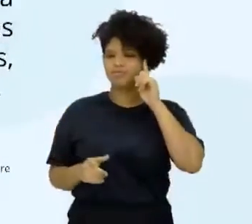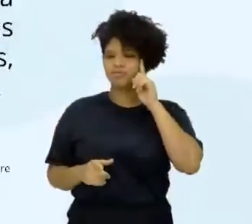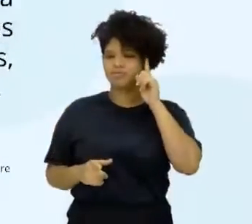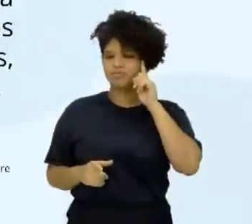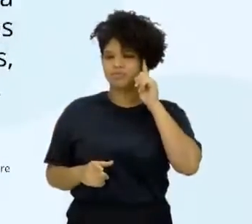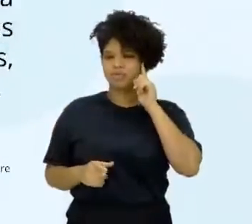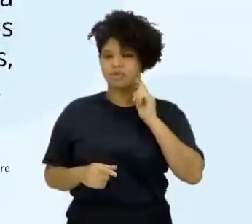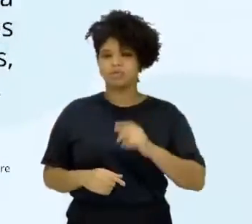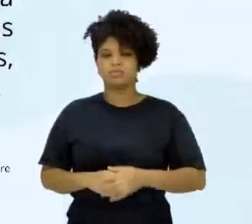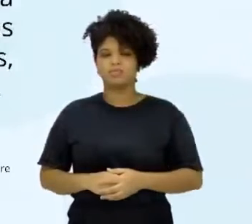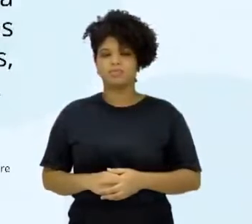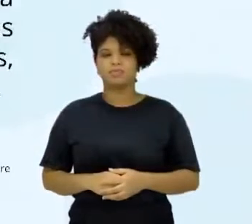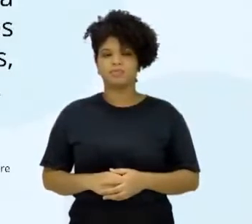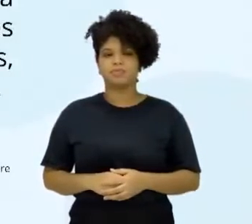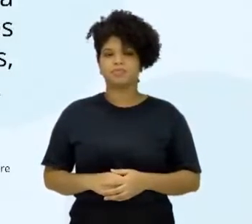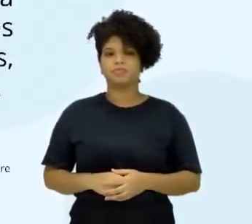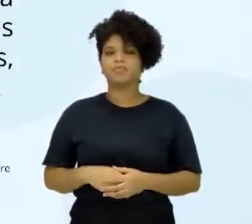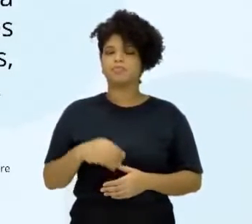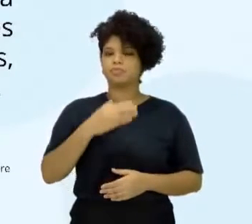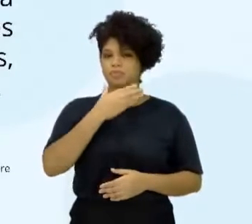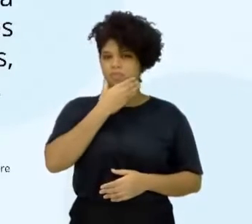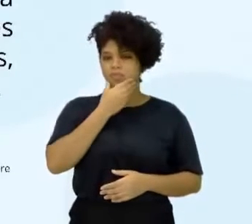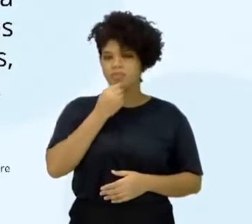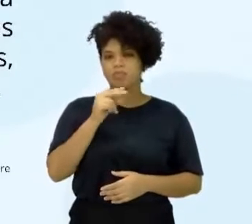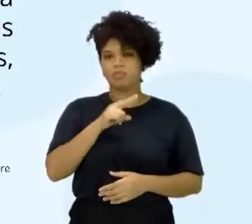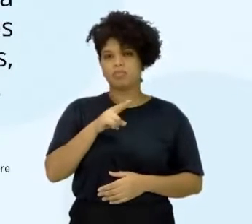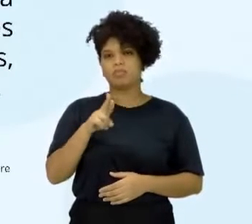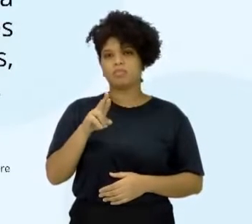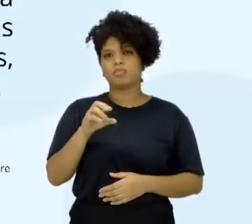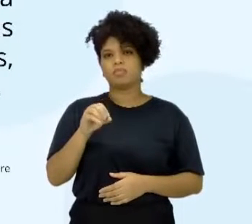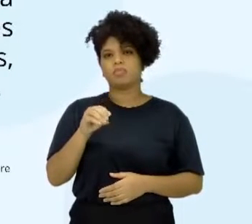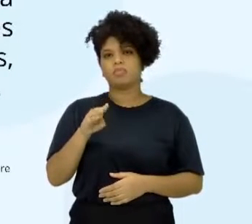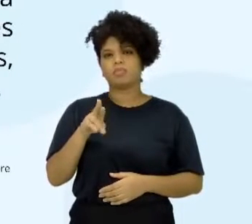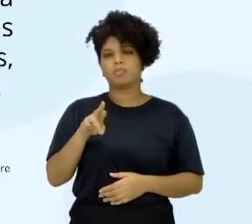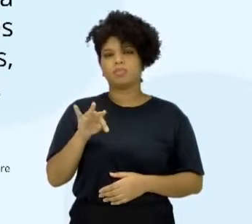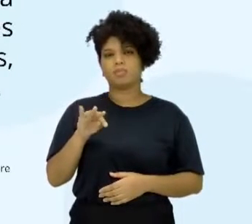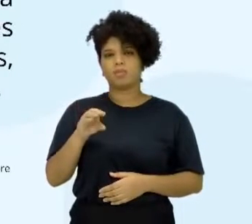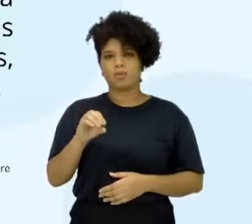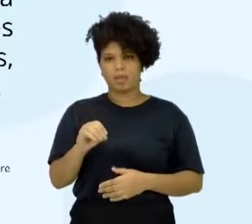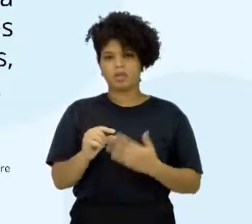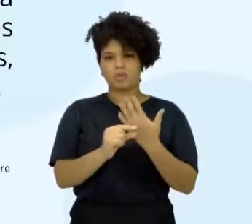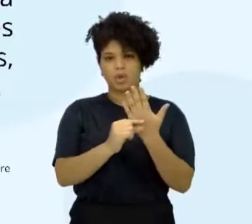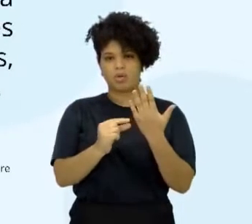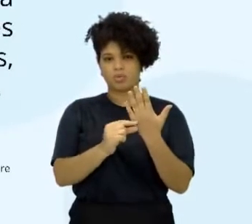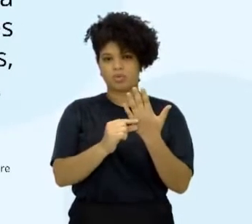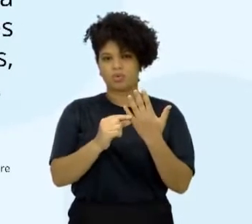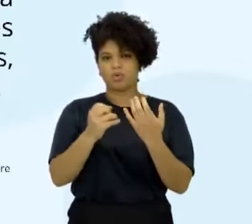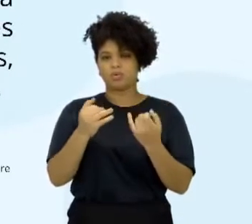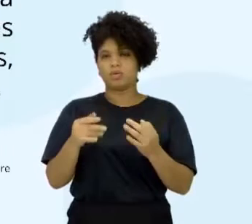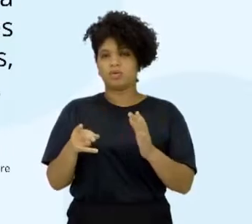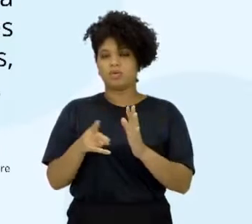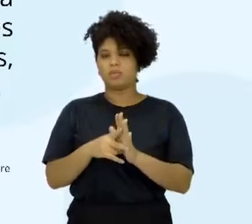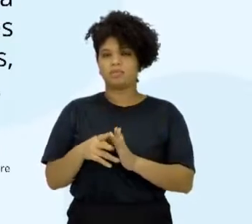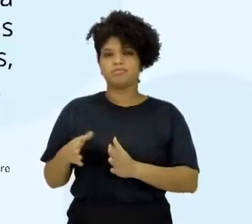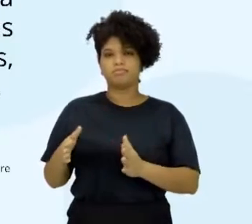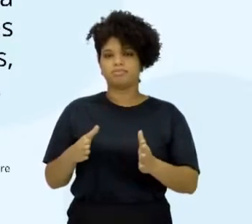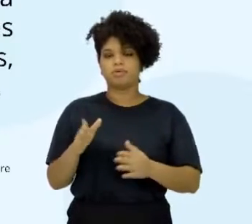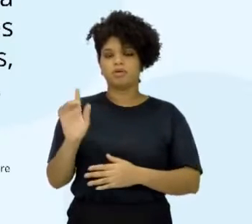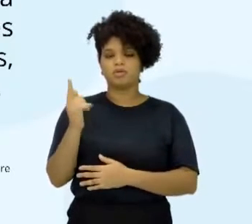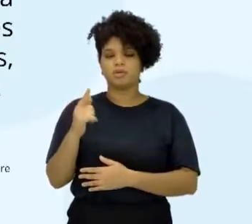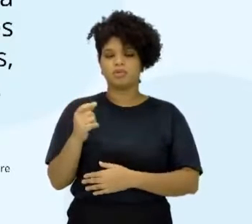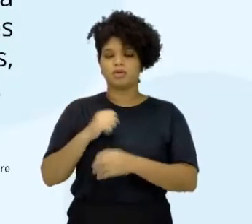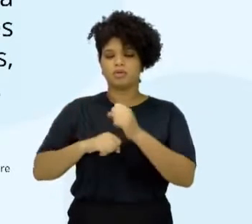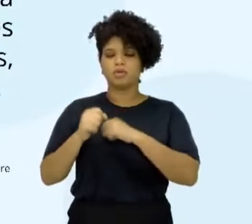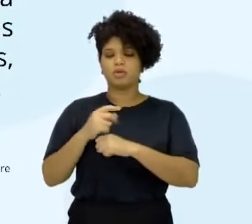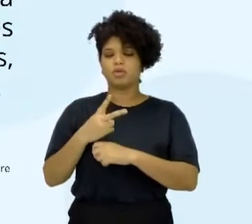da ocupação. Segundo Roberto Lobato Correia, em seu livro Trajetórias Geográficas, publicado em